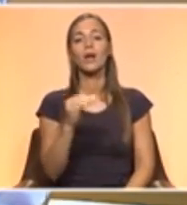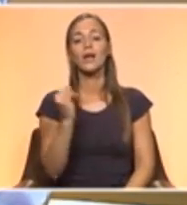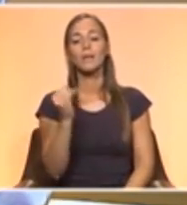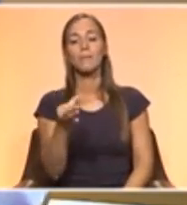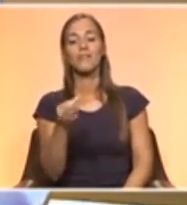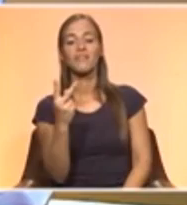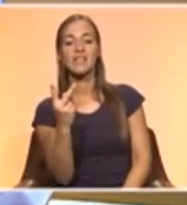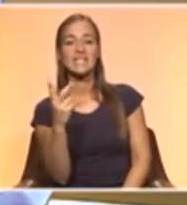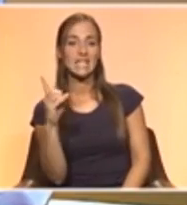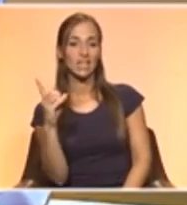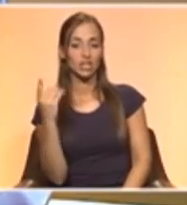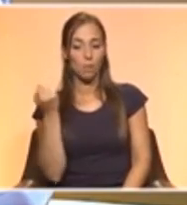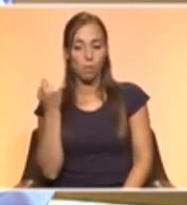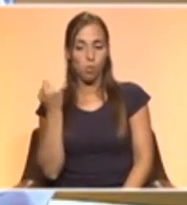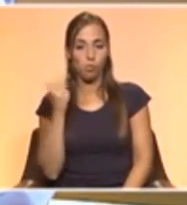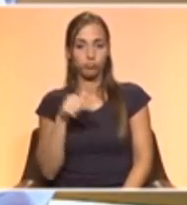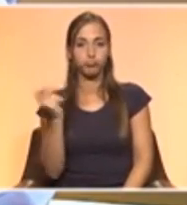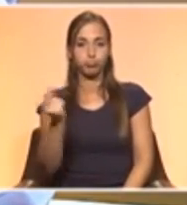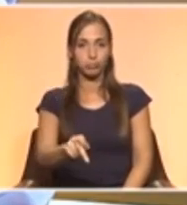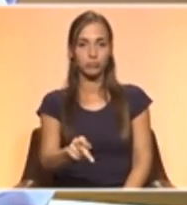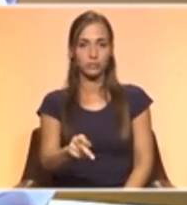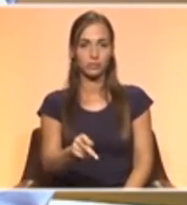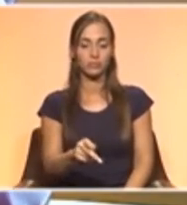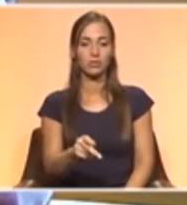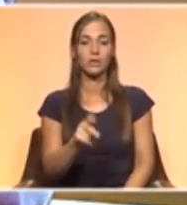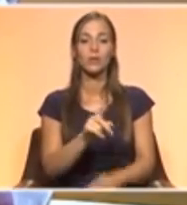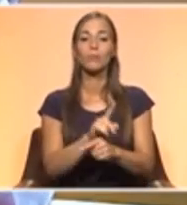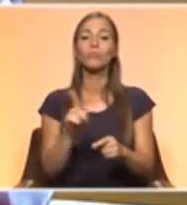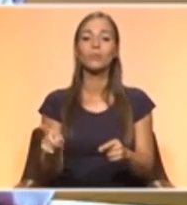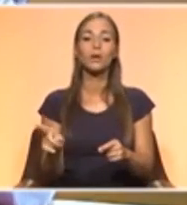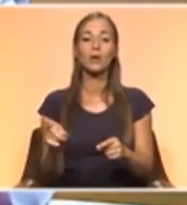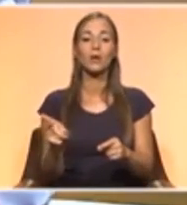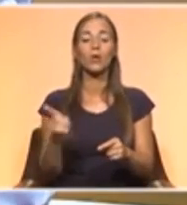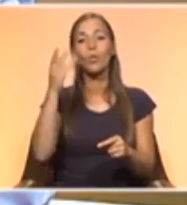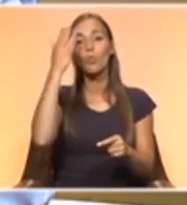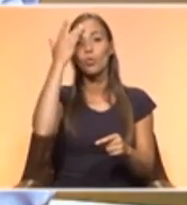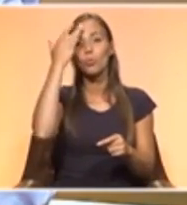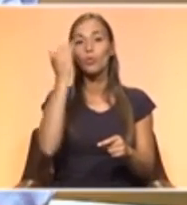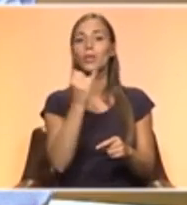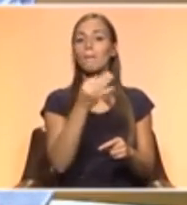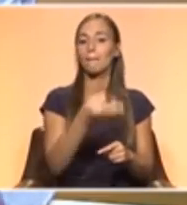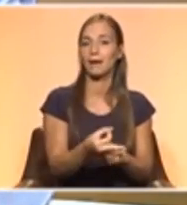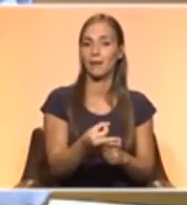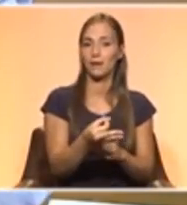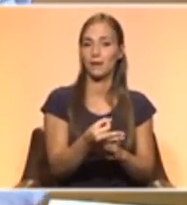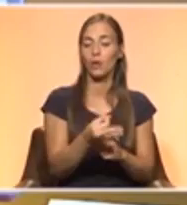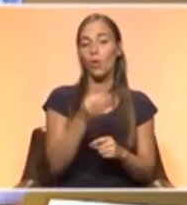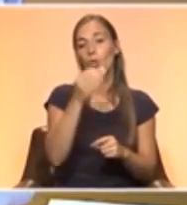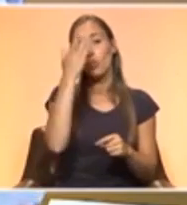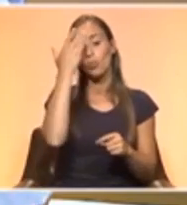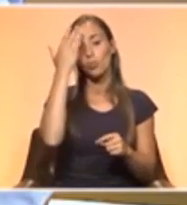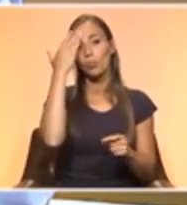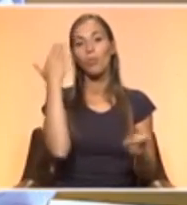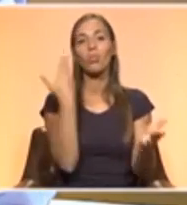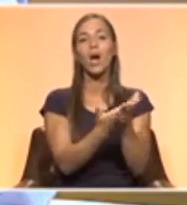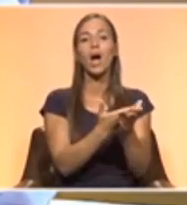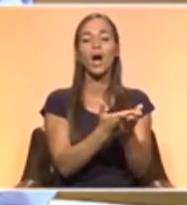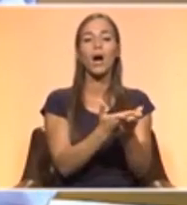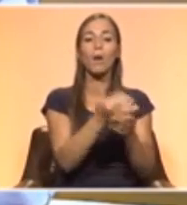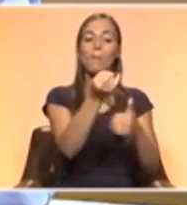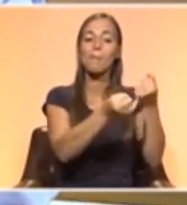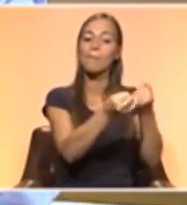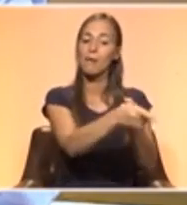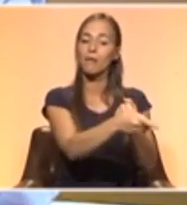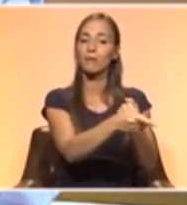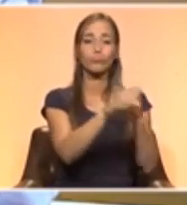atrás foi implementado está a ser implementado porque e esgotou-se o número de IPs que é o número que se atribui a um dispositivo esgotou-se